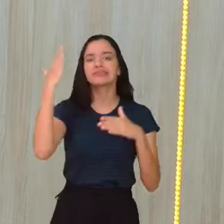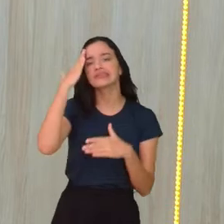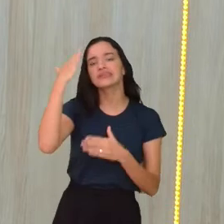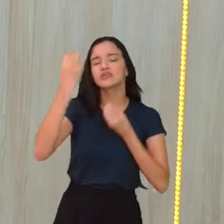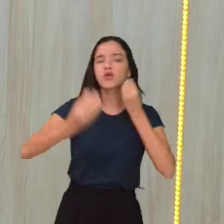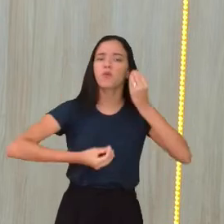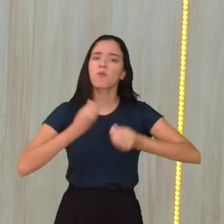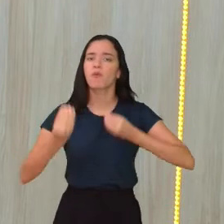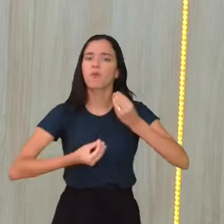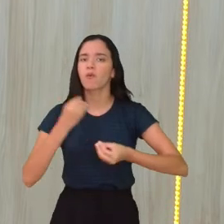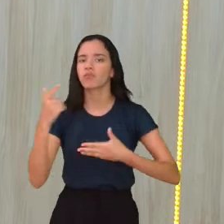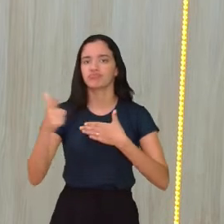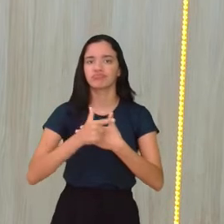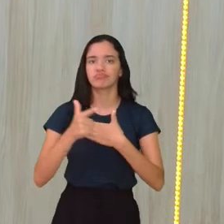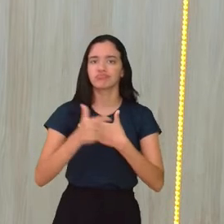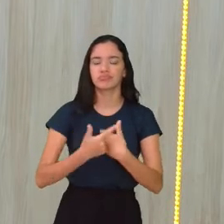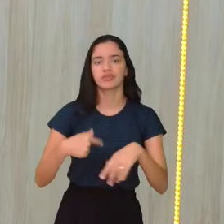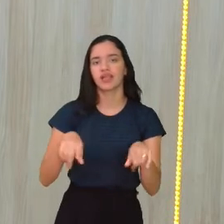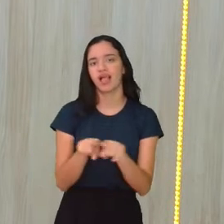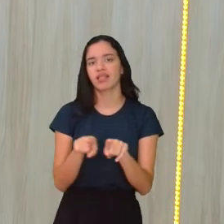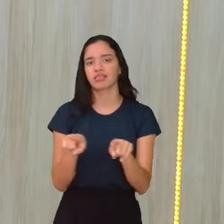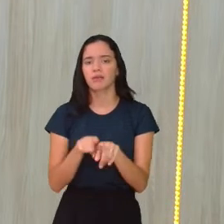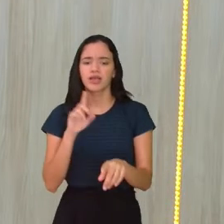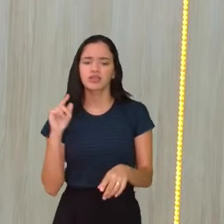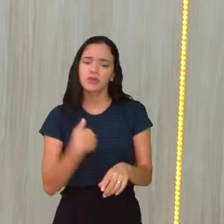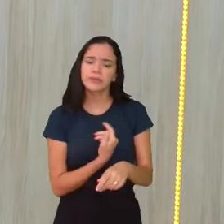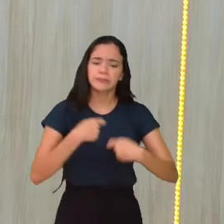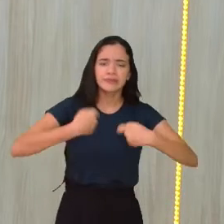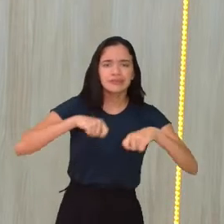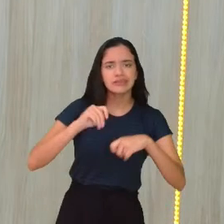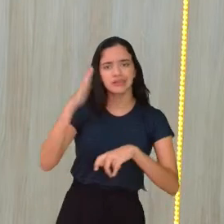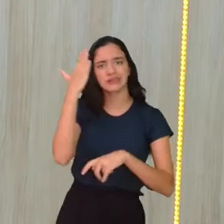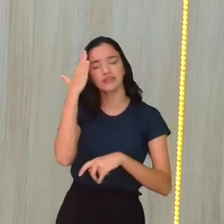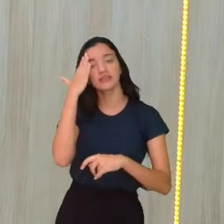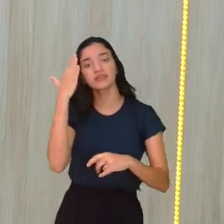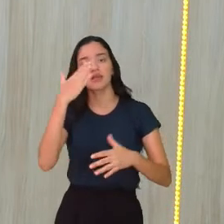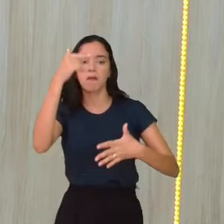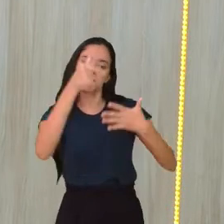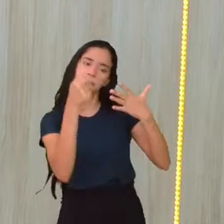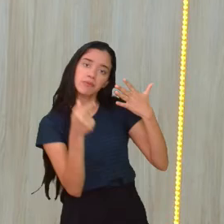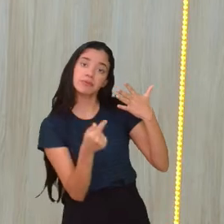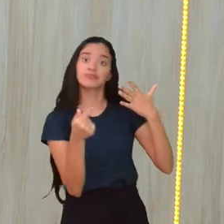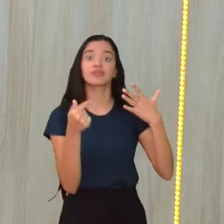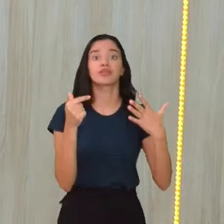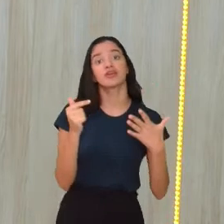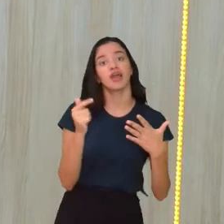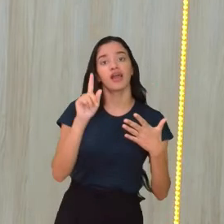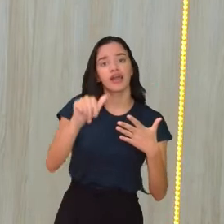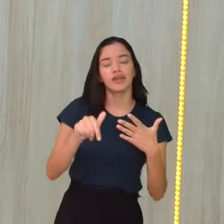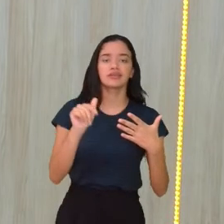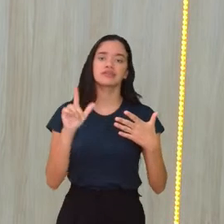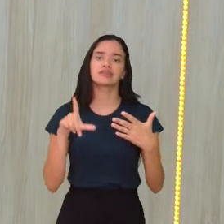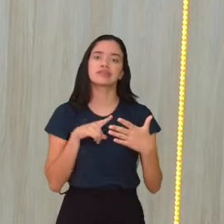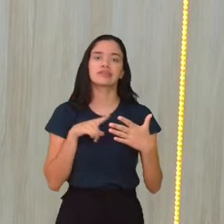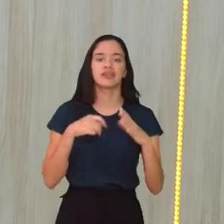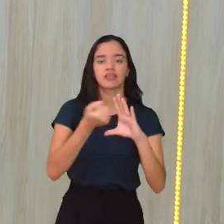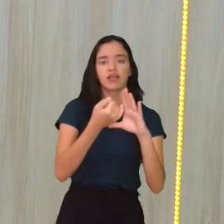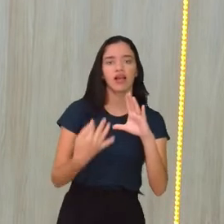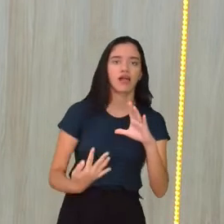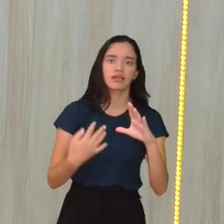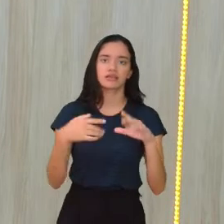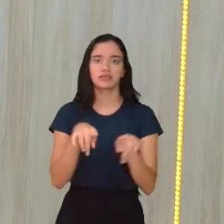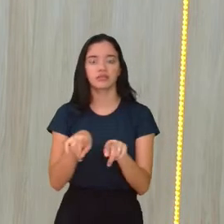de como é que ele funciona, né? A gente precisa entender como é que a gente define, o que é que a gente tem de